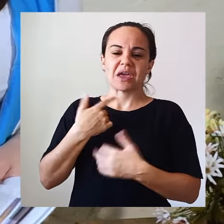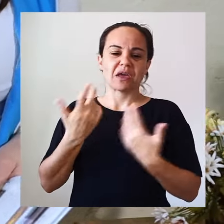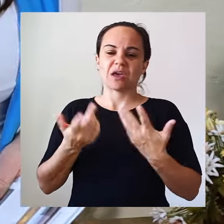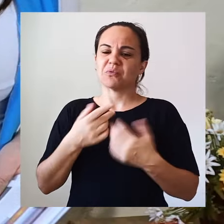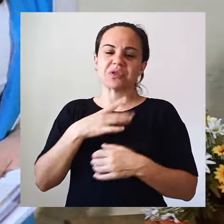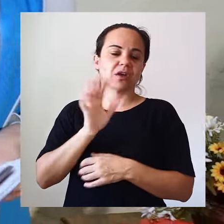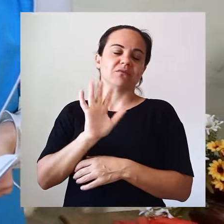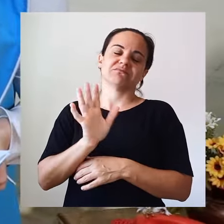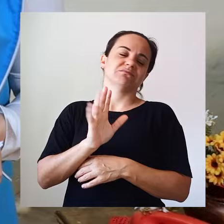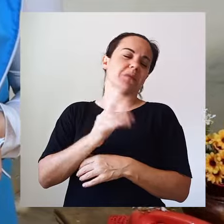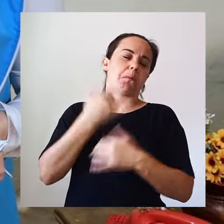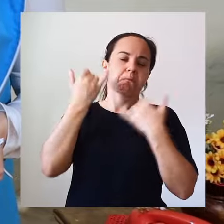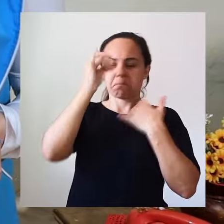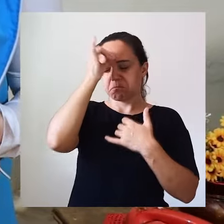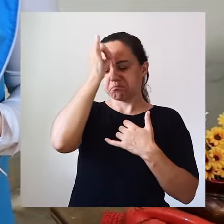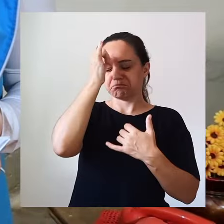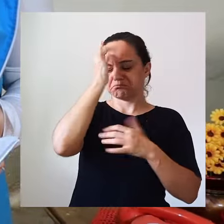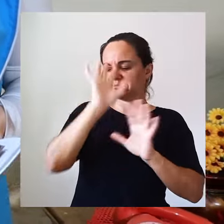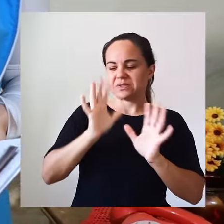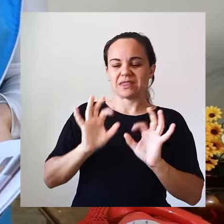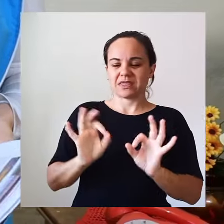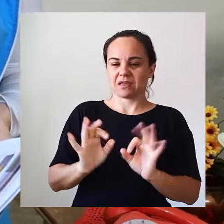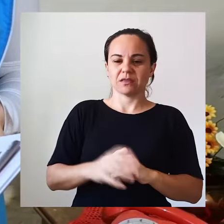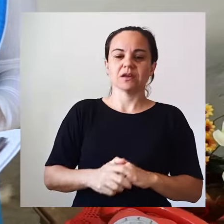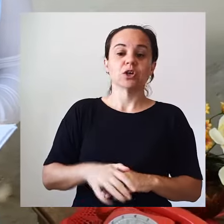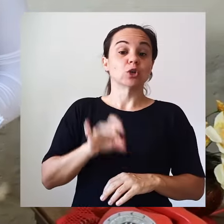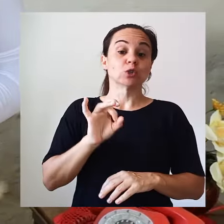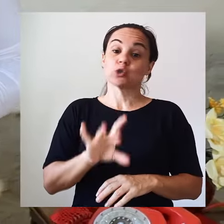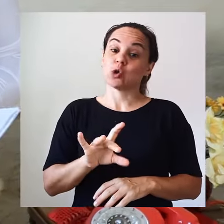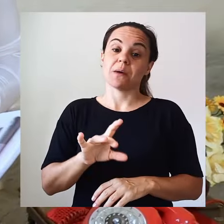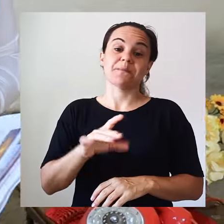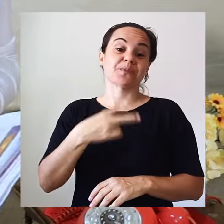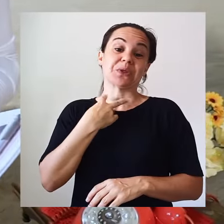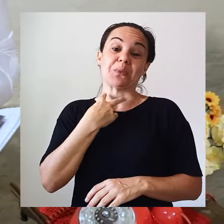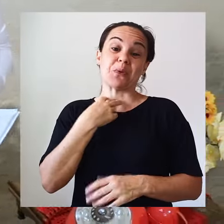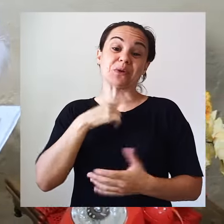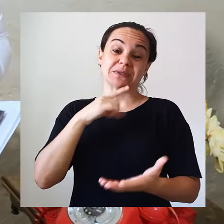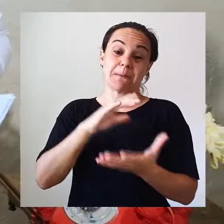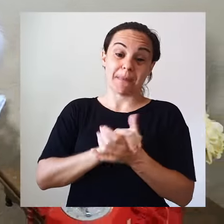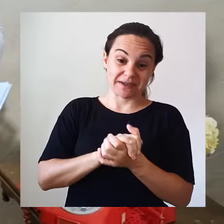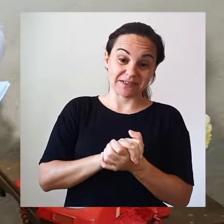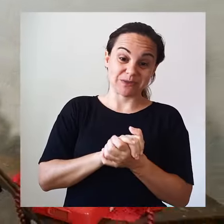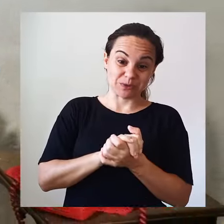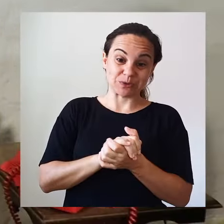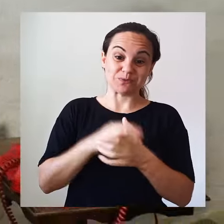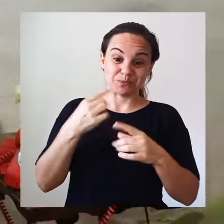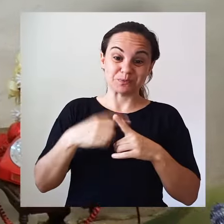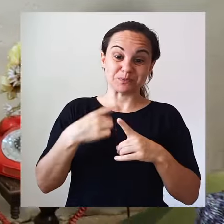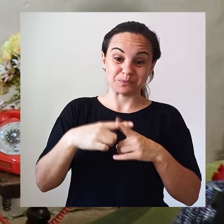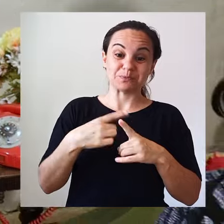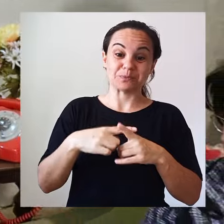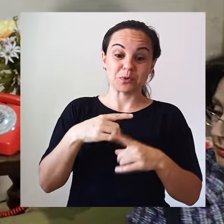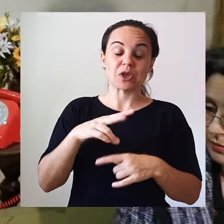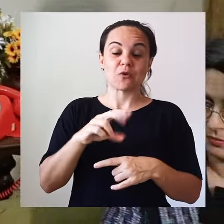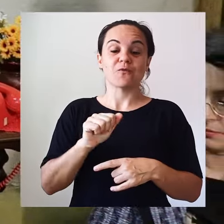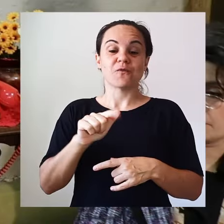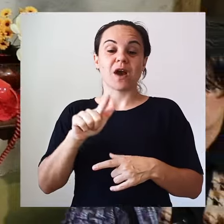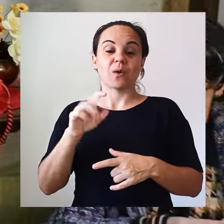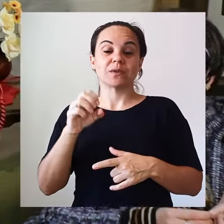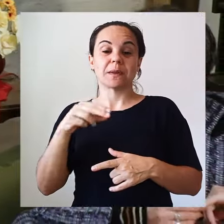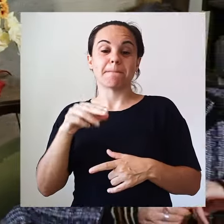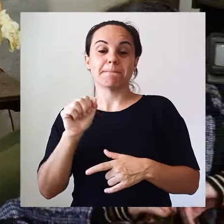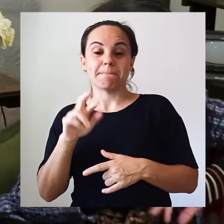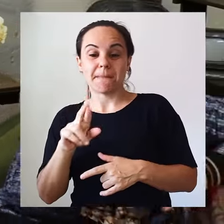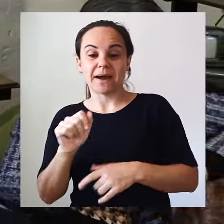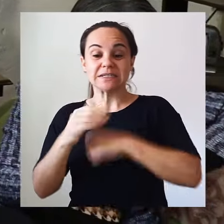fazer frescuragem. Eu faço. Só não posso ter marido que o Valdemar fica com ciúme, tá? Sim,